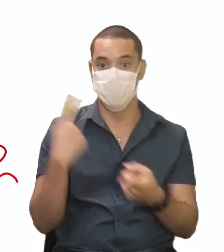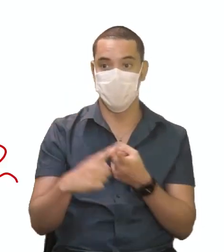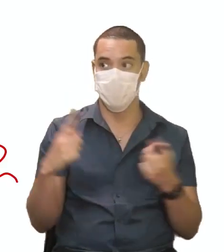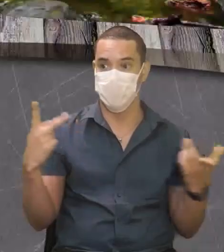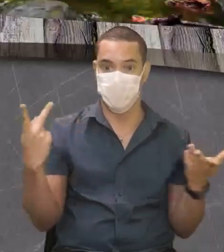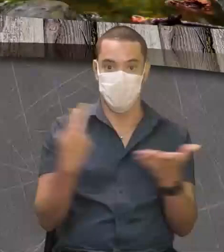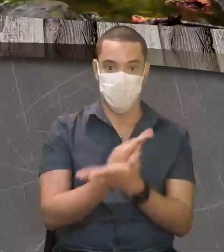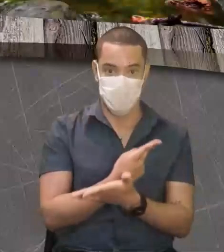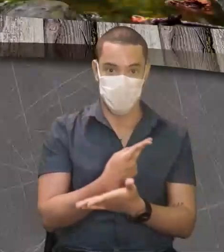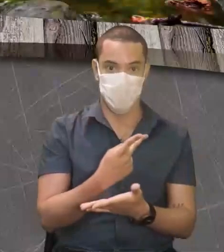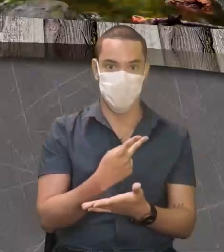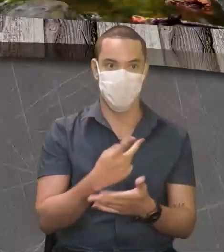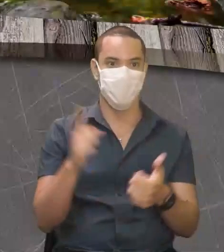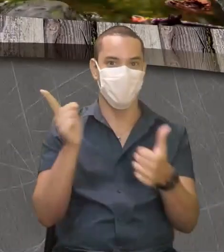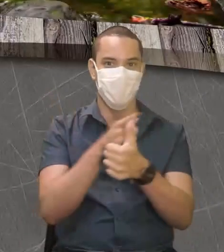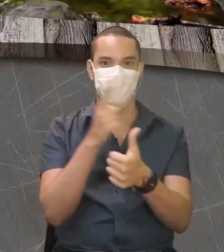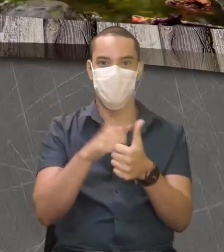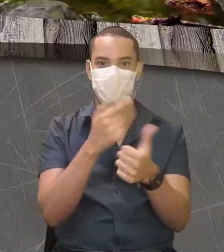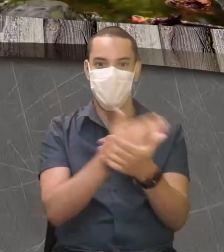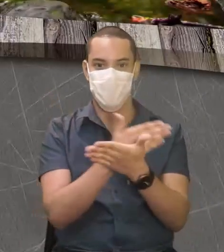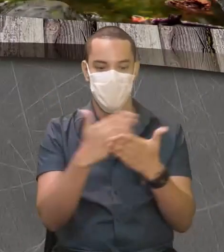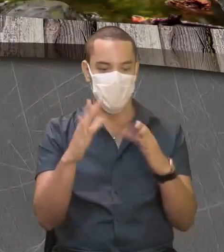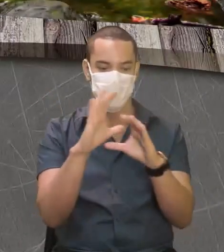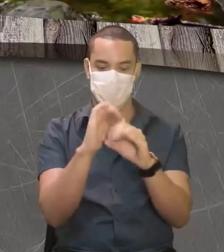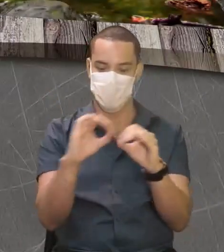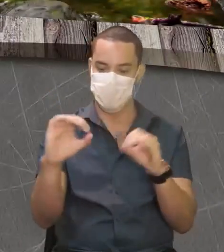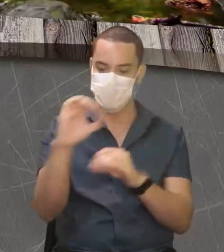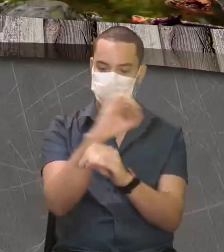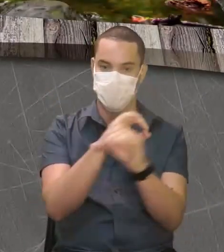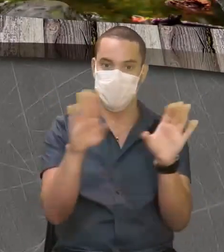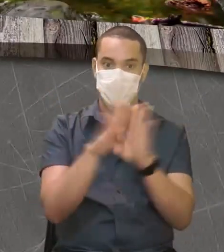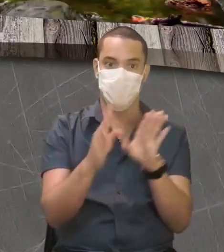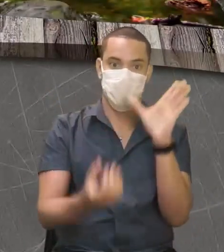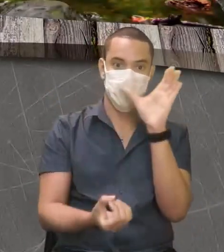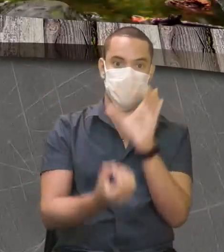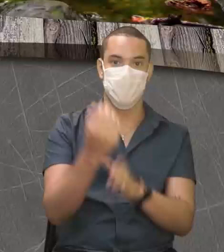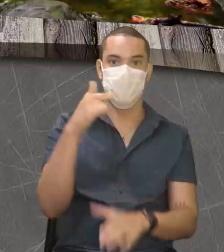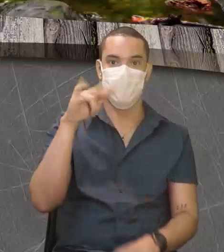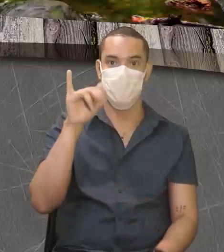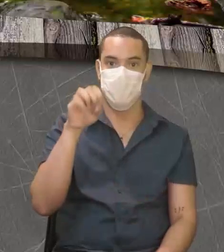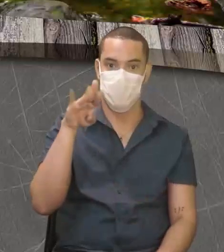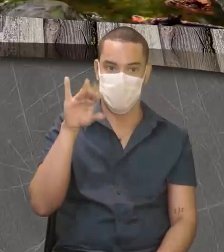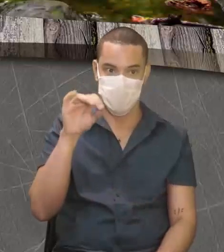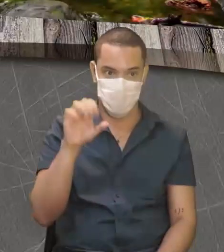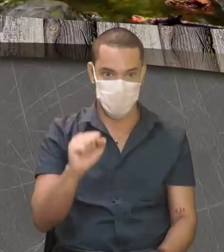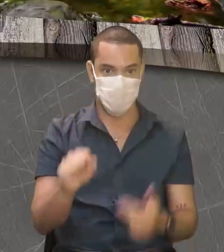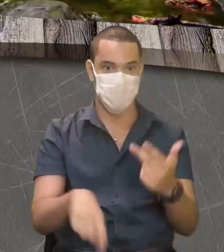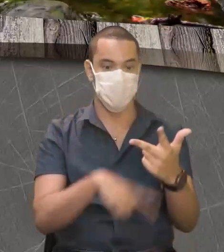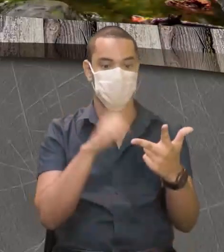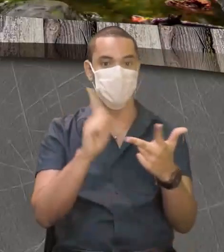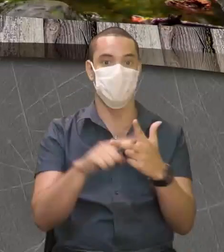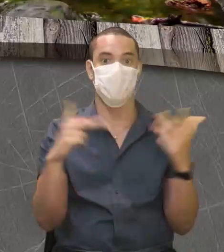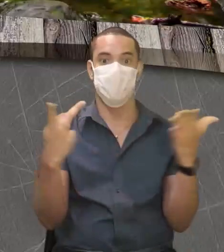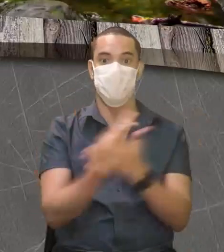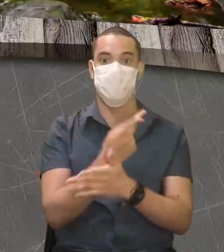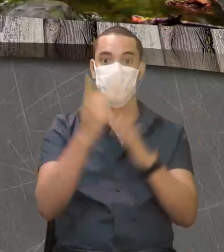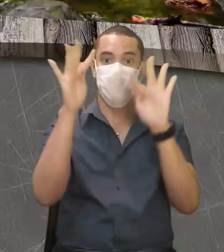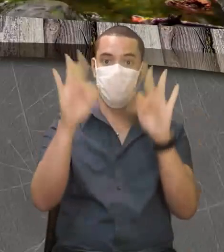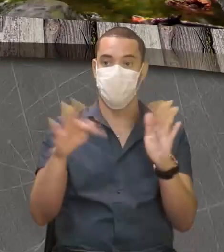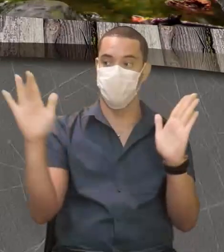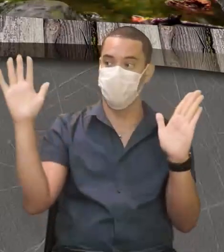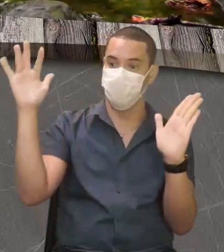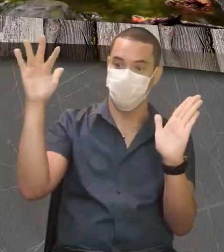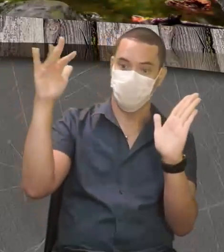aconteceu cross-over lá no paquíteno, aconteceu a formação dos quiasmas no zigóteno, tá bom? E aí